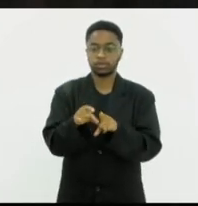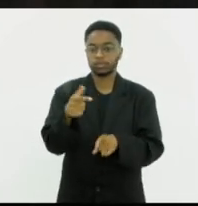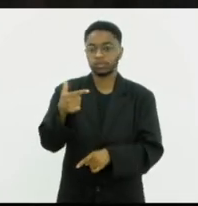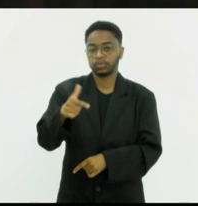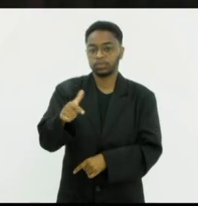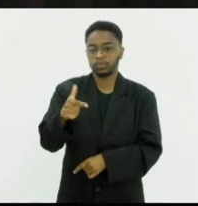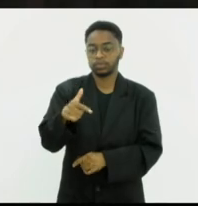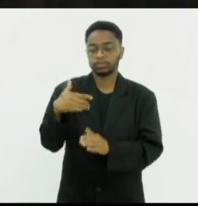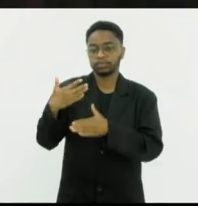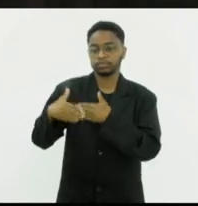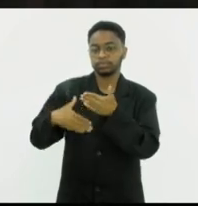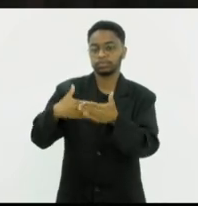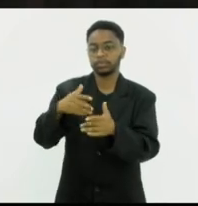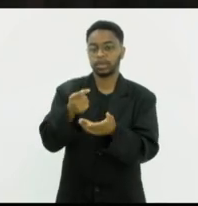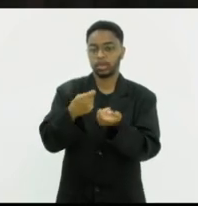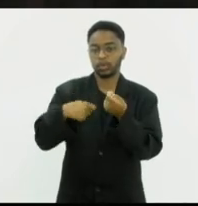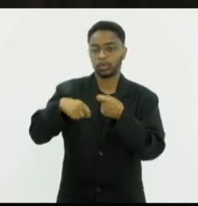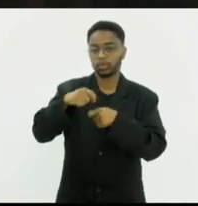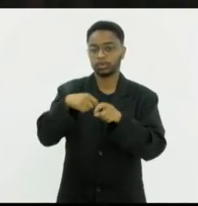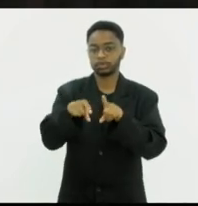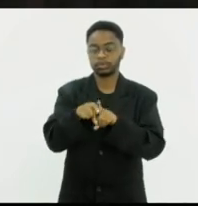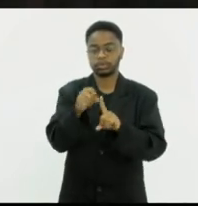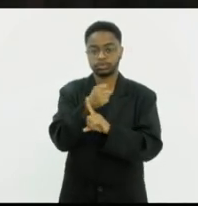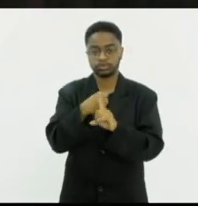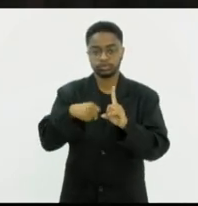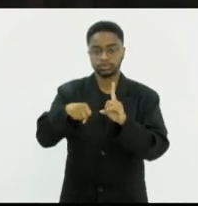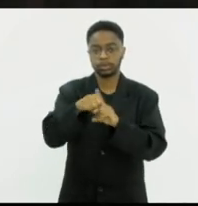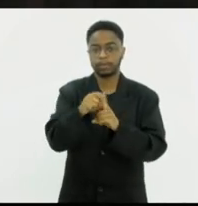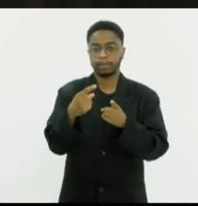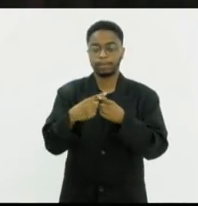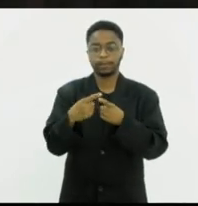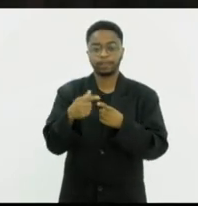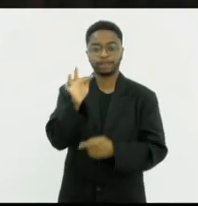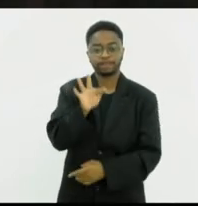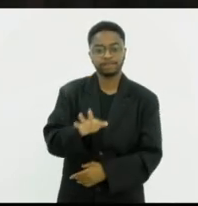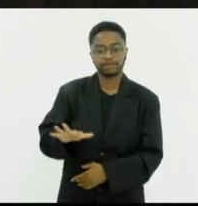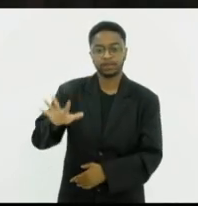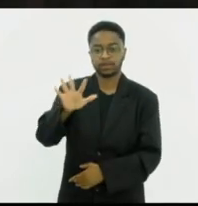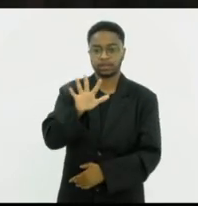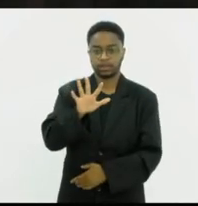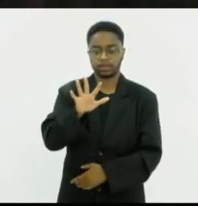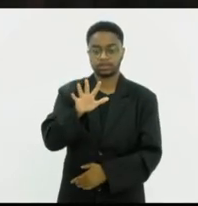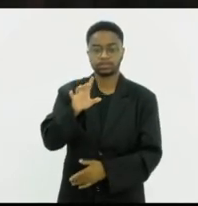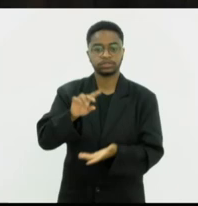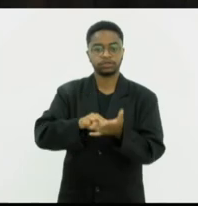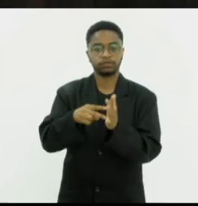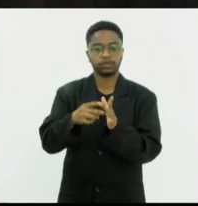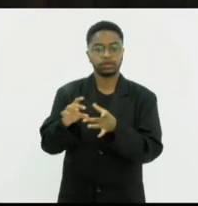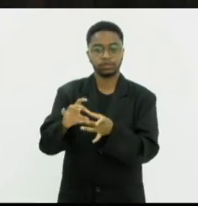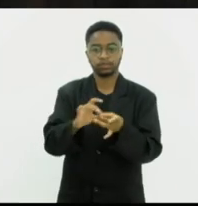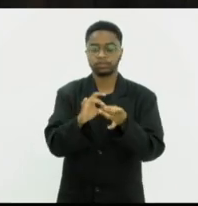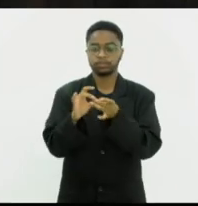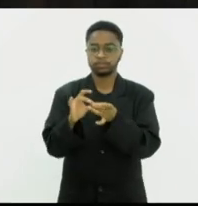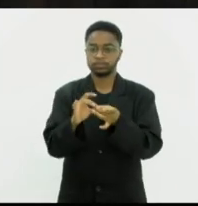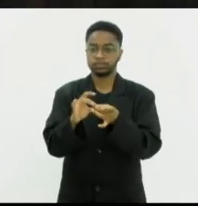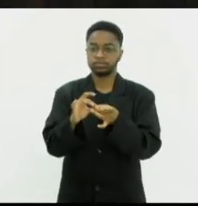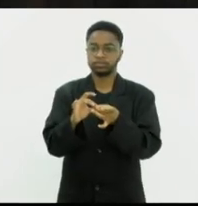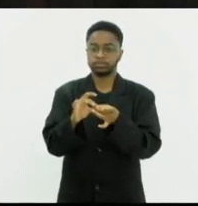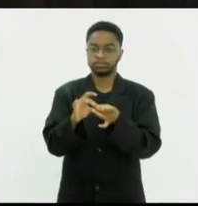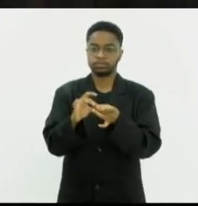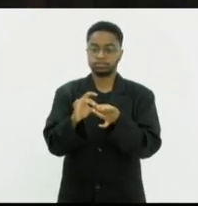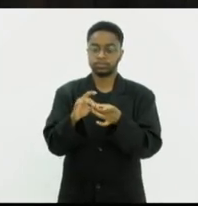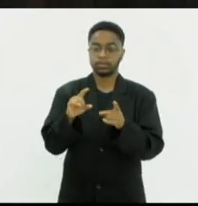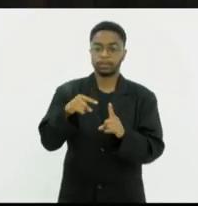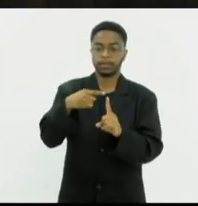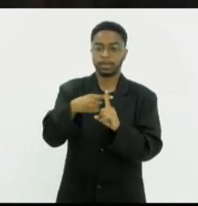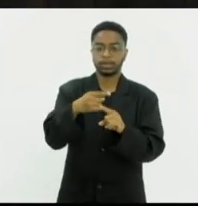tiverem seu desenvolvimento econômico e social. Uma federação é a unidade da União,